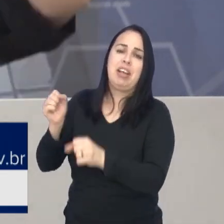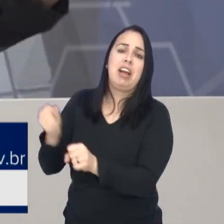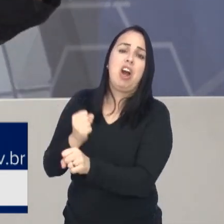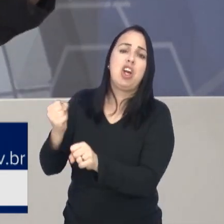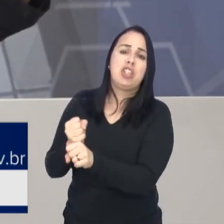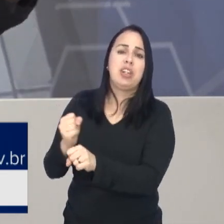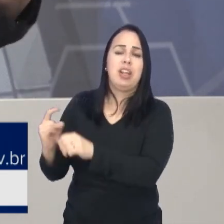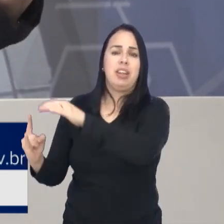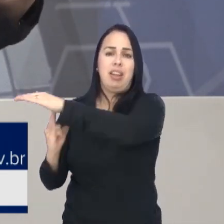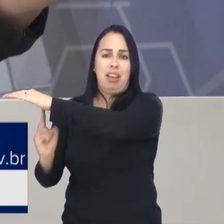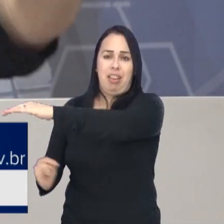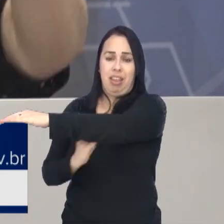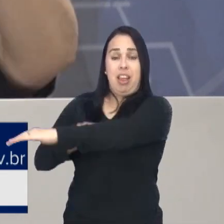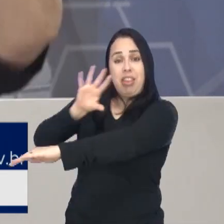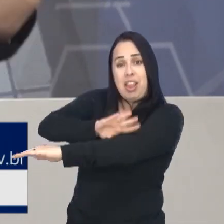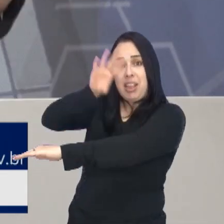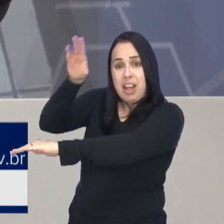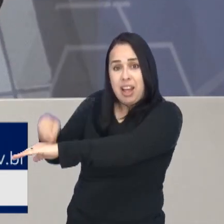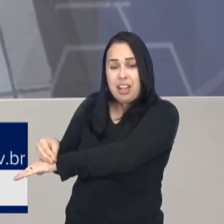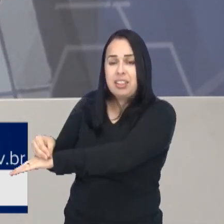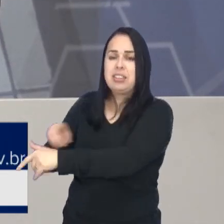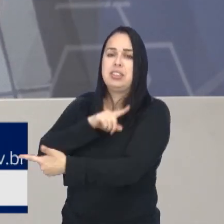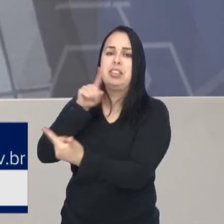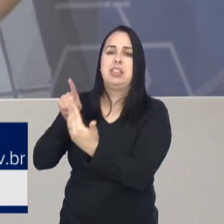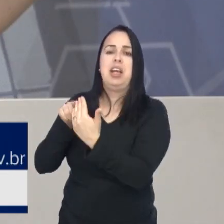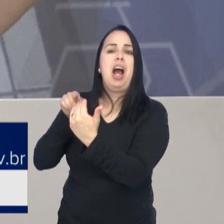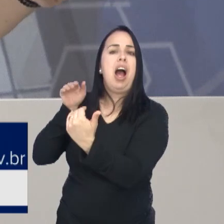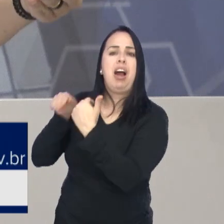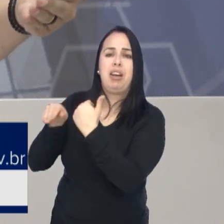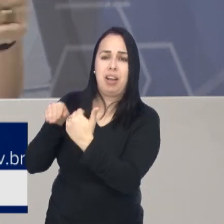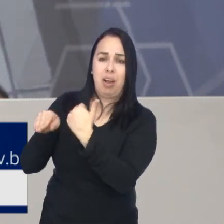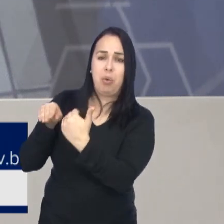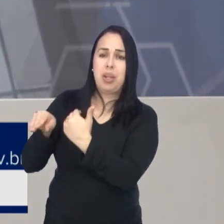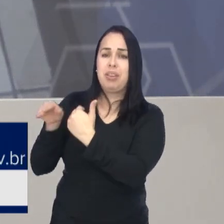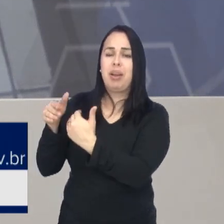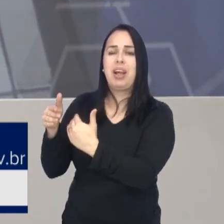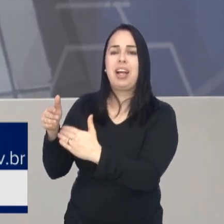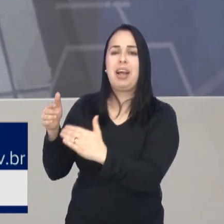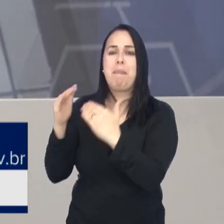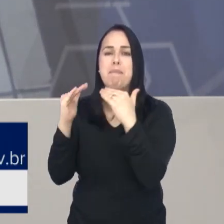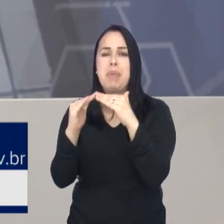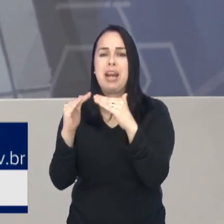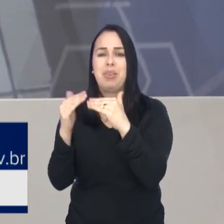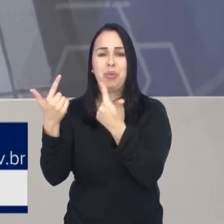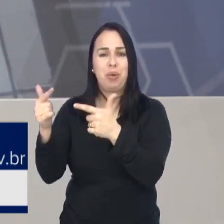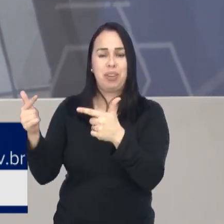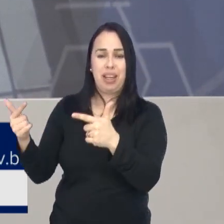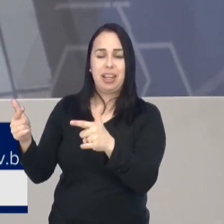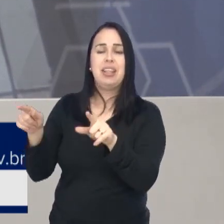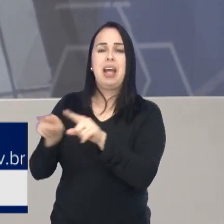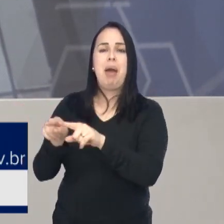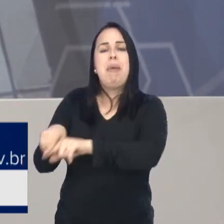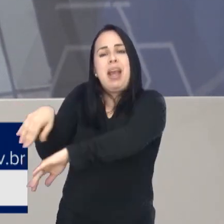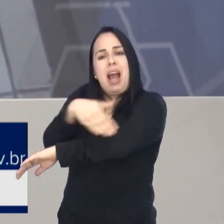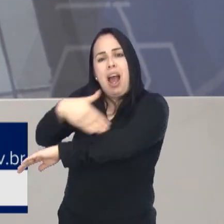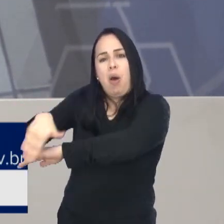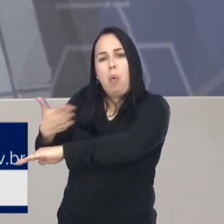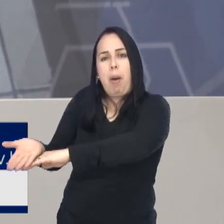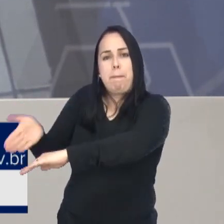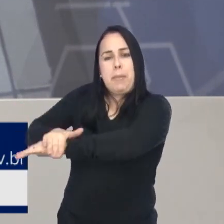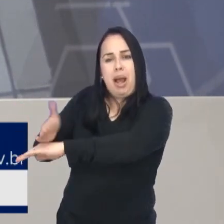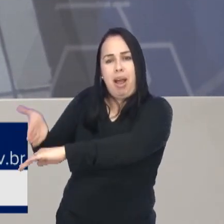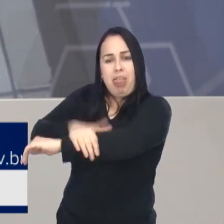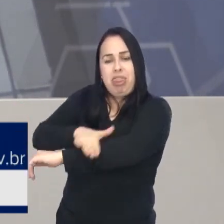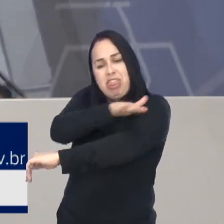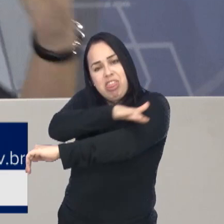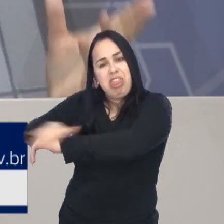Desde a ponte estaiada, há vias que não tem casa nem morador, há recapeamentos no centro da cidade,